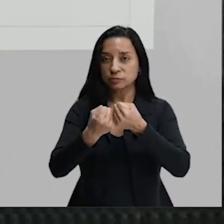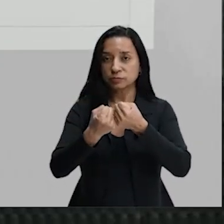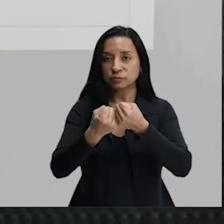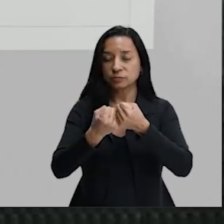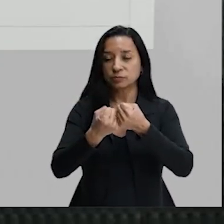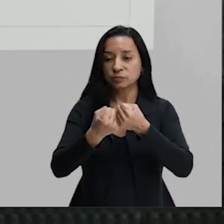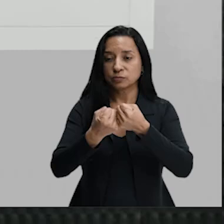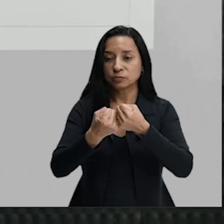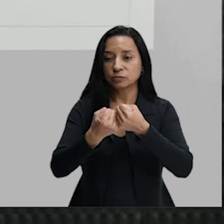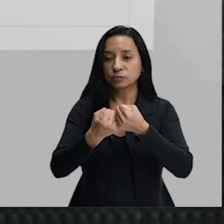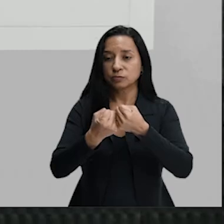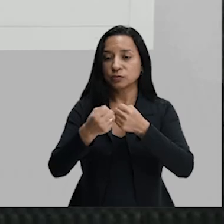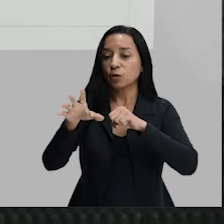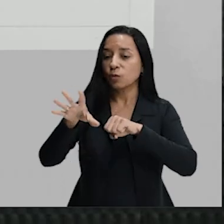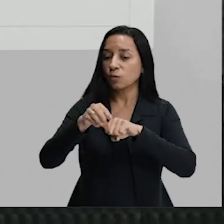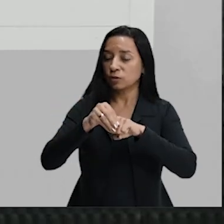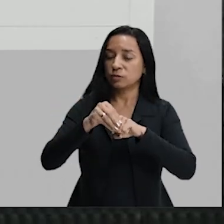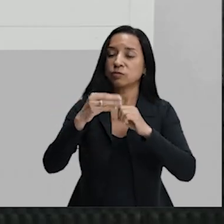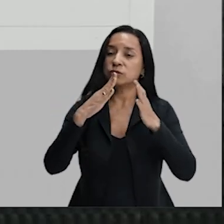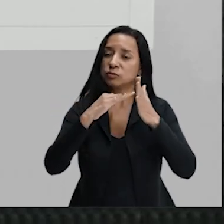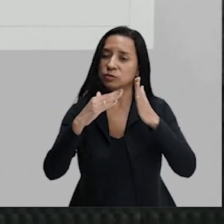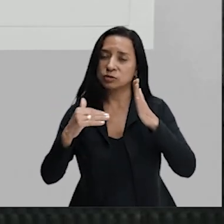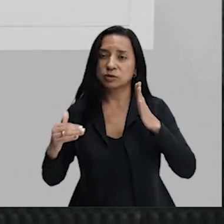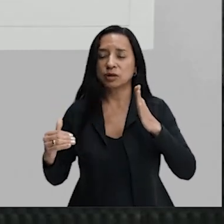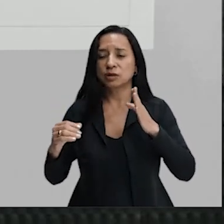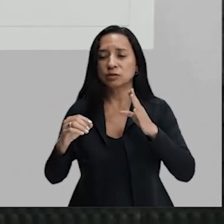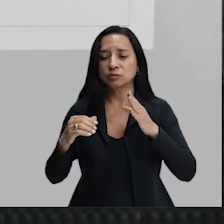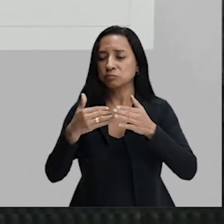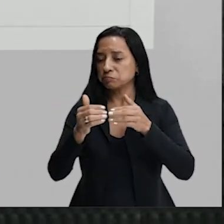de conhecimento, estético, seja lá o que você quiser,